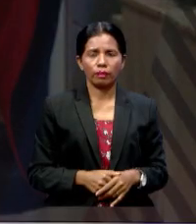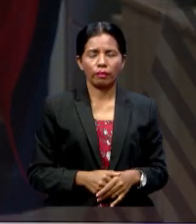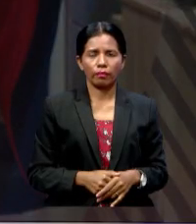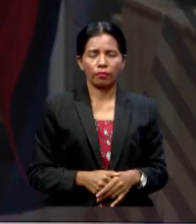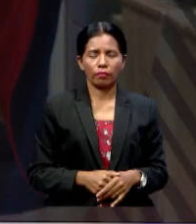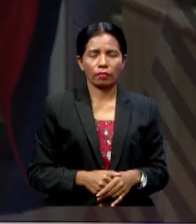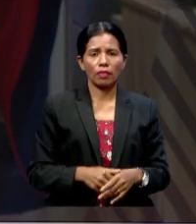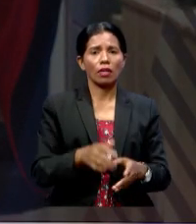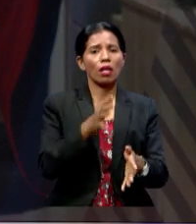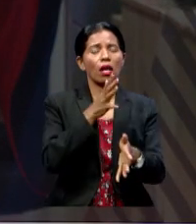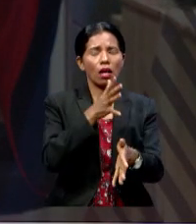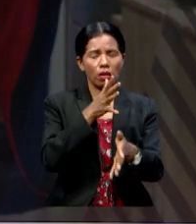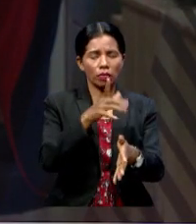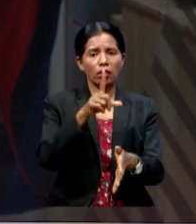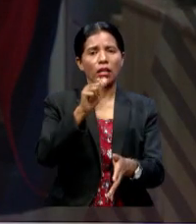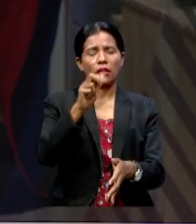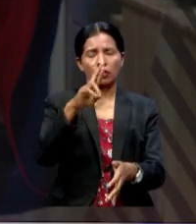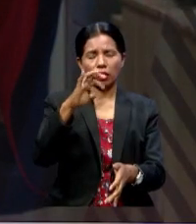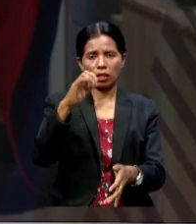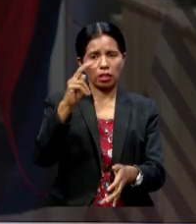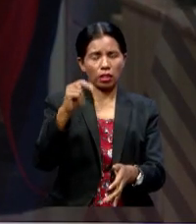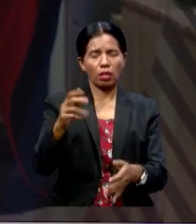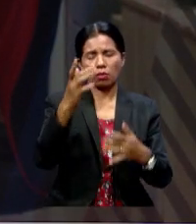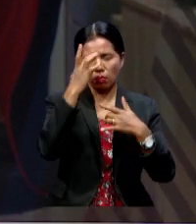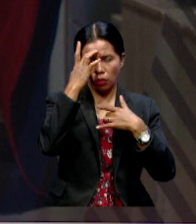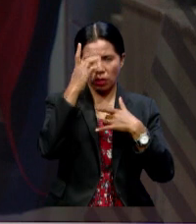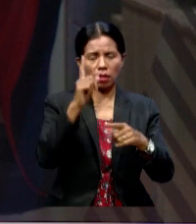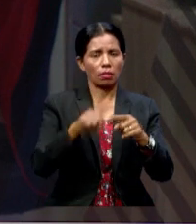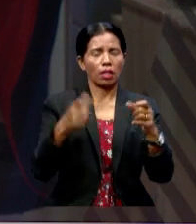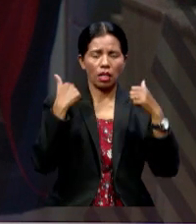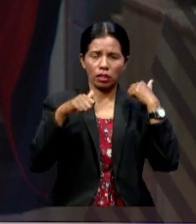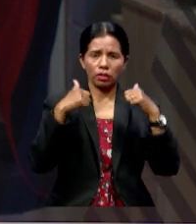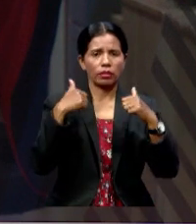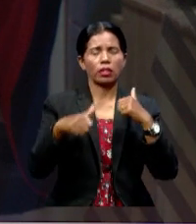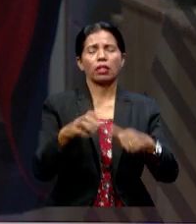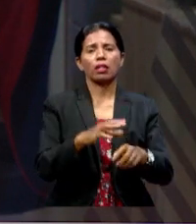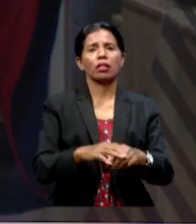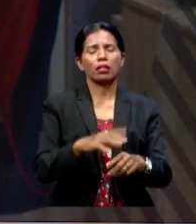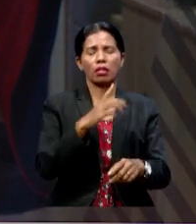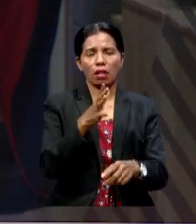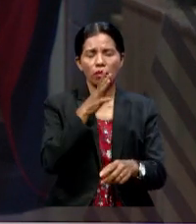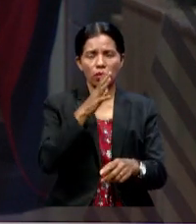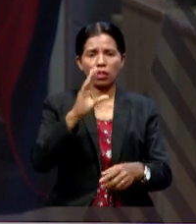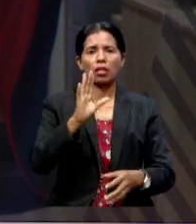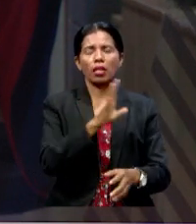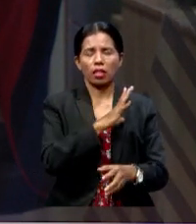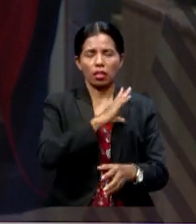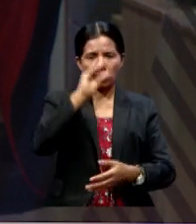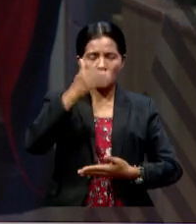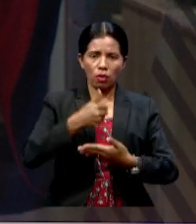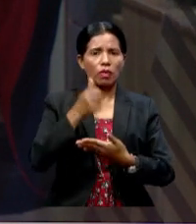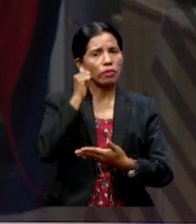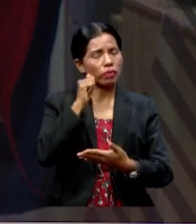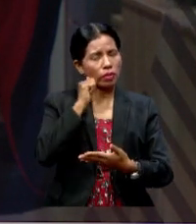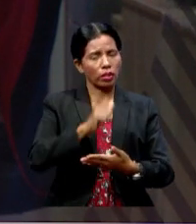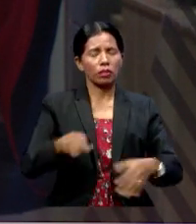Avó Laurinda, com condição moras durante, né? La bela atividade de rumang. Obrigado, avó, né? Mores depende de banhoão feto, né? Serviço, né?